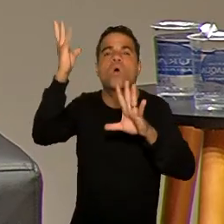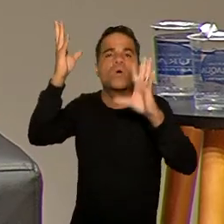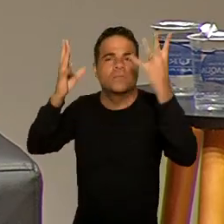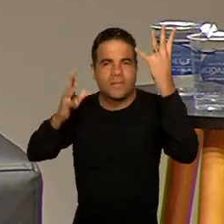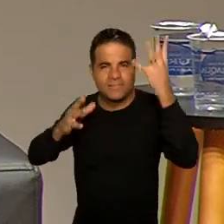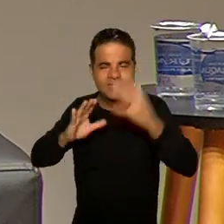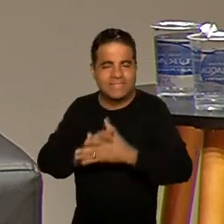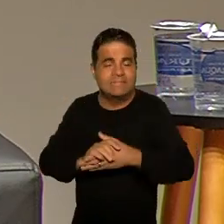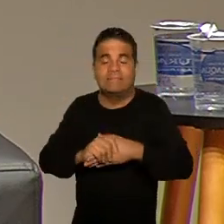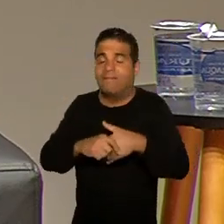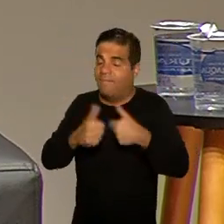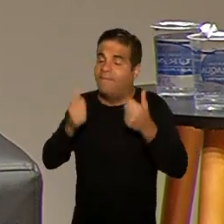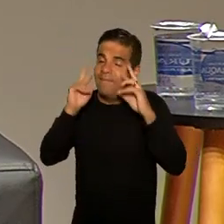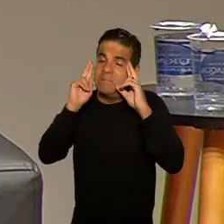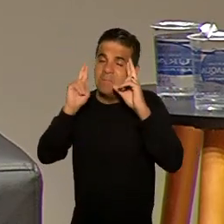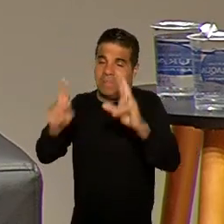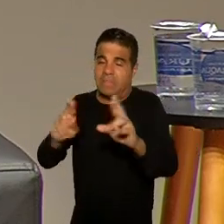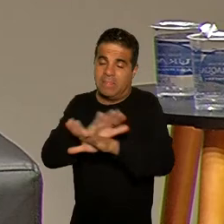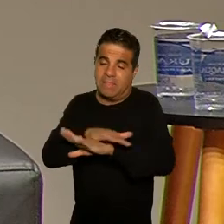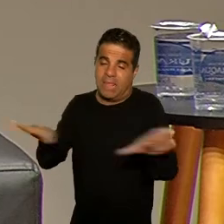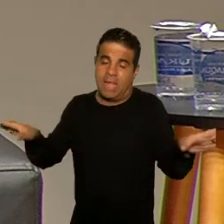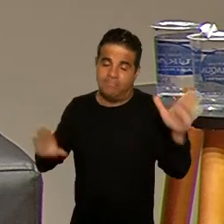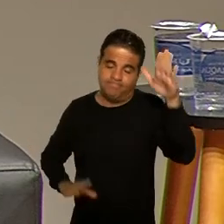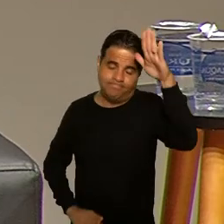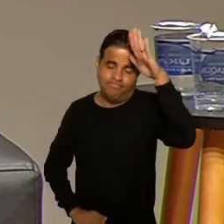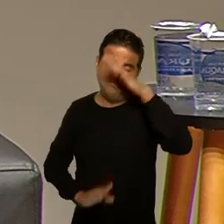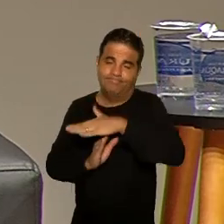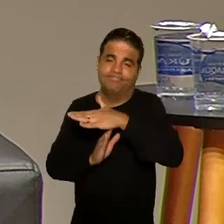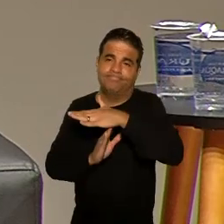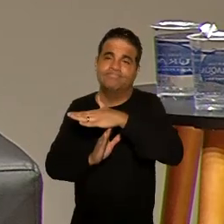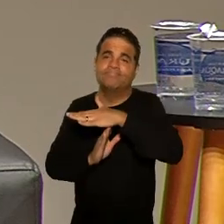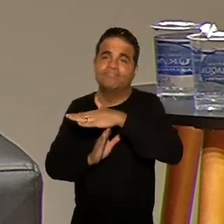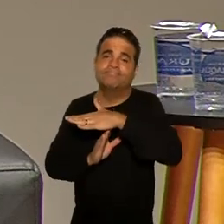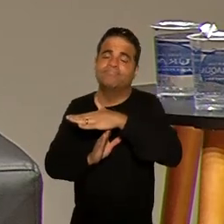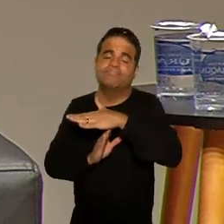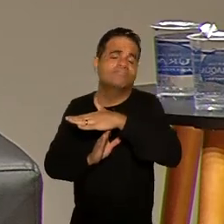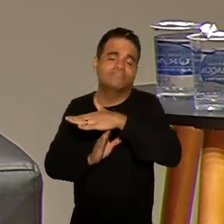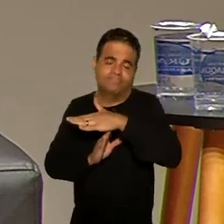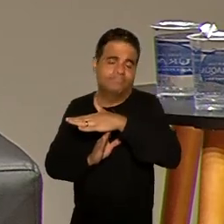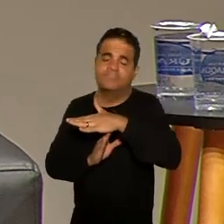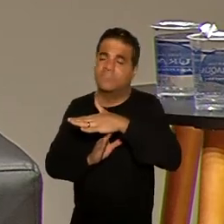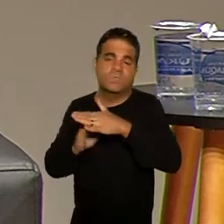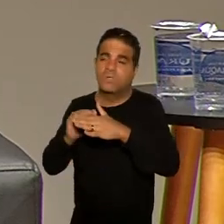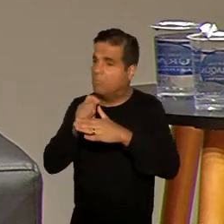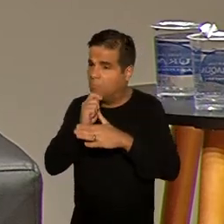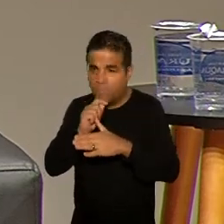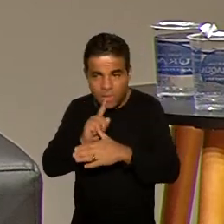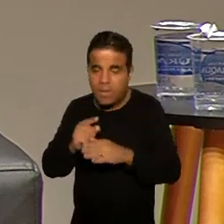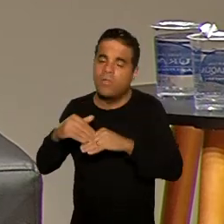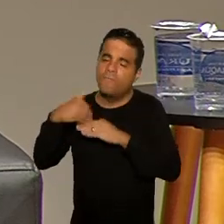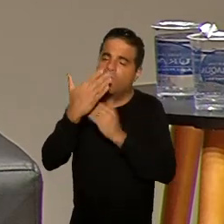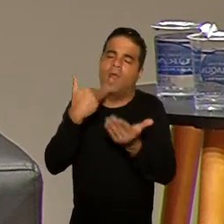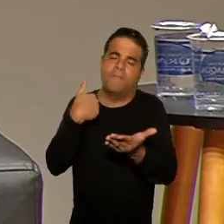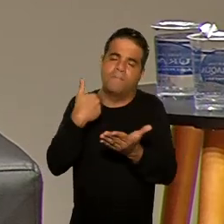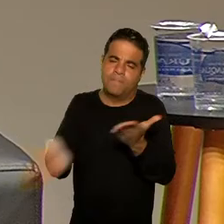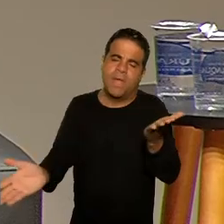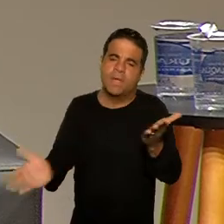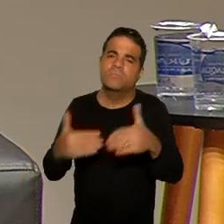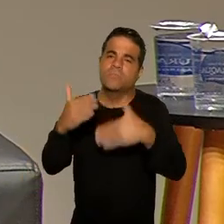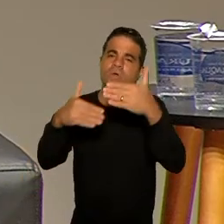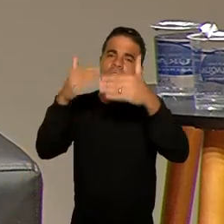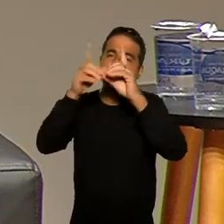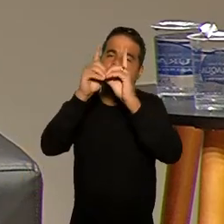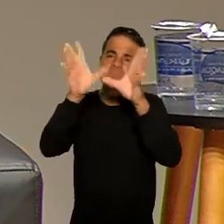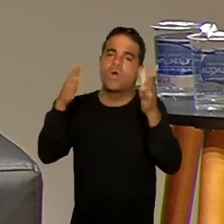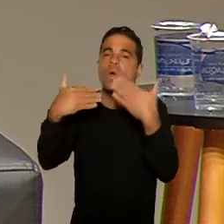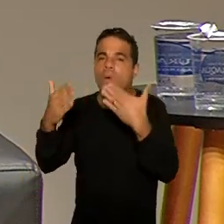e precisam respeitar certos limites se não respeitam certos limites eles estão fora do processo democrático e aí a gente